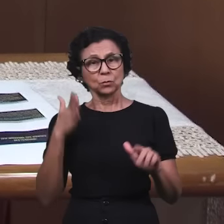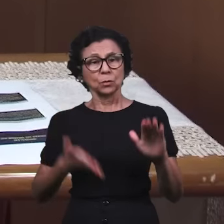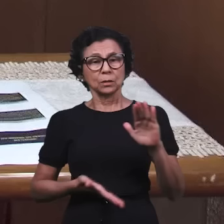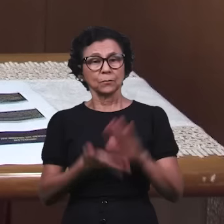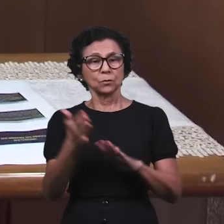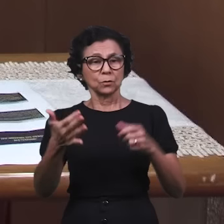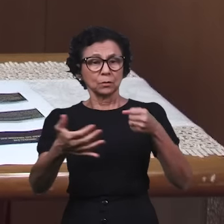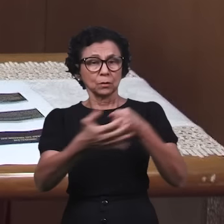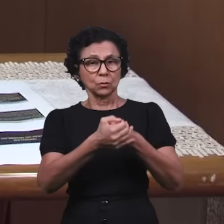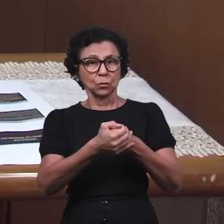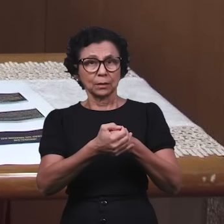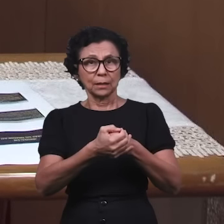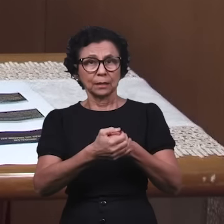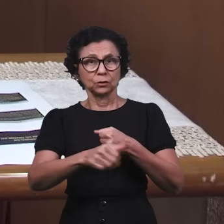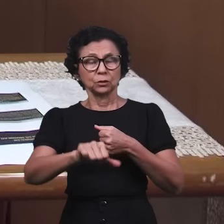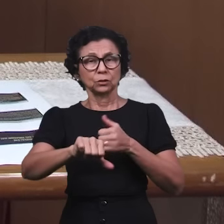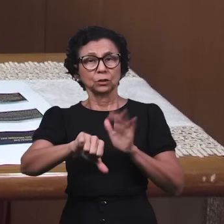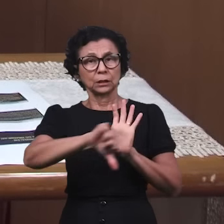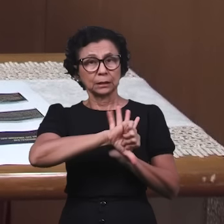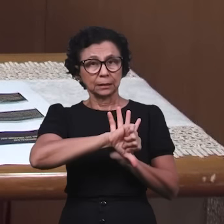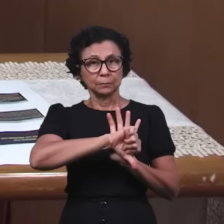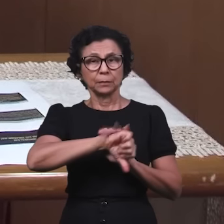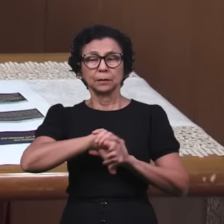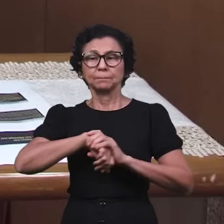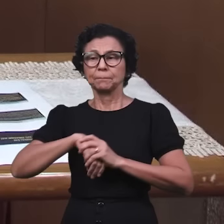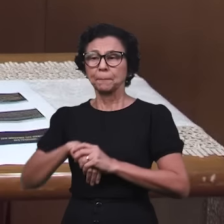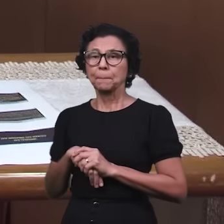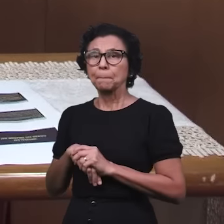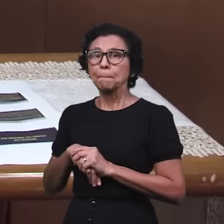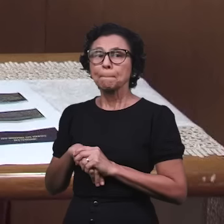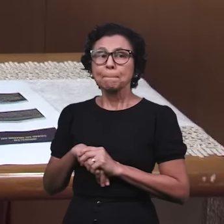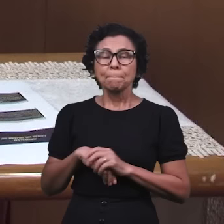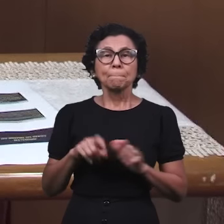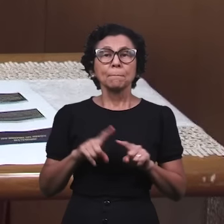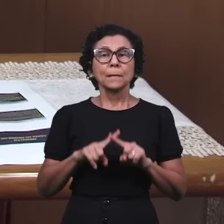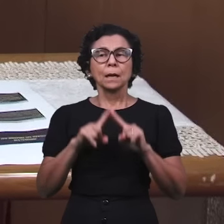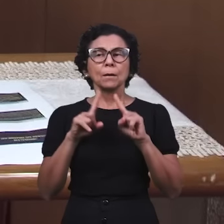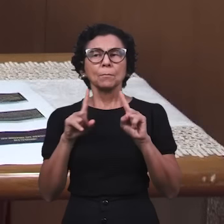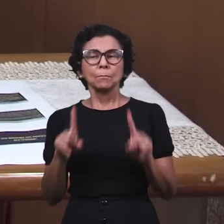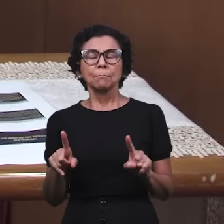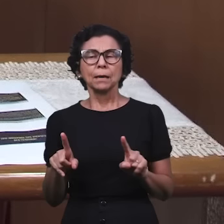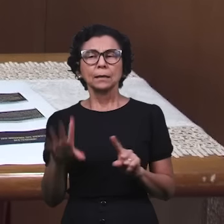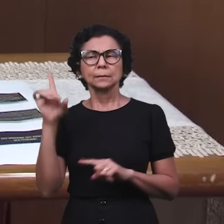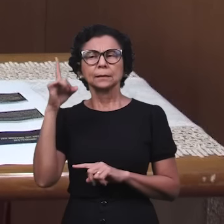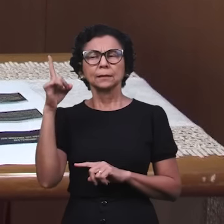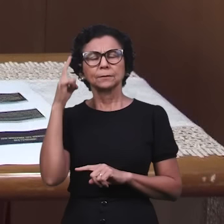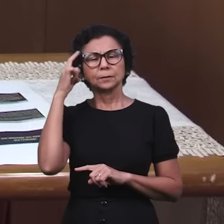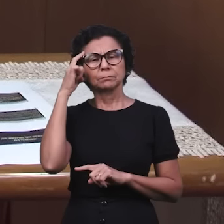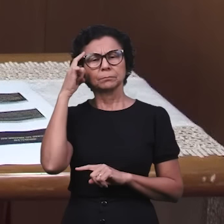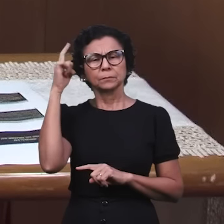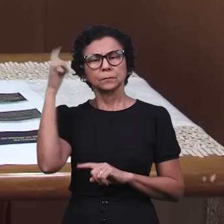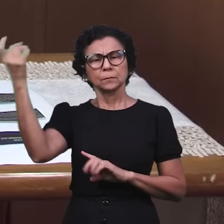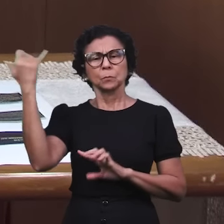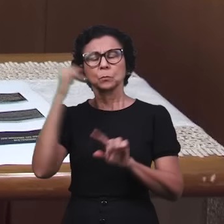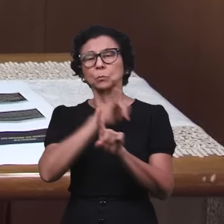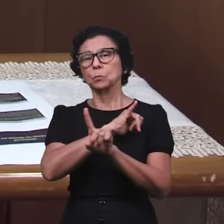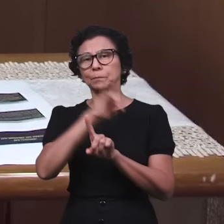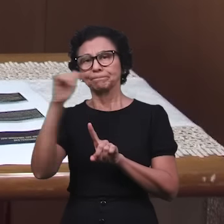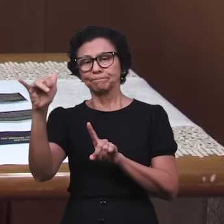Mas o que chamou a atenção de Davi foi o profético. ele conhecia